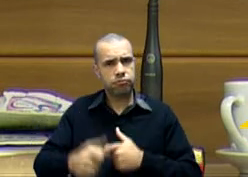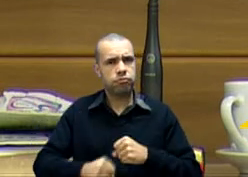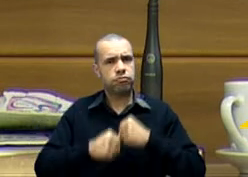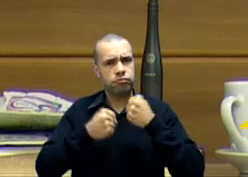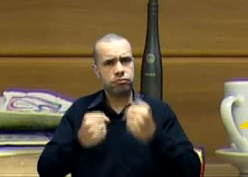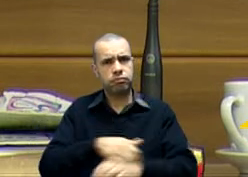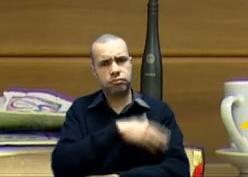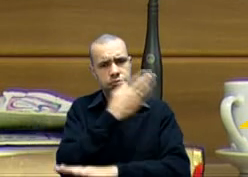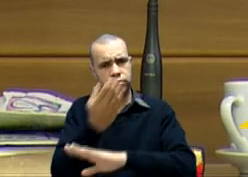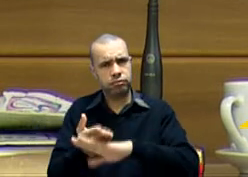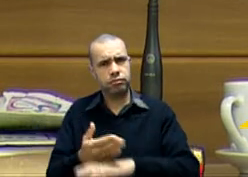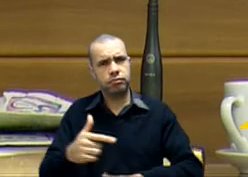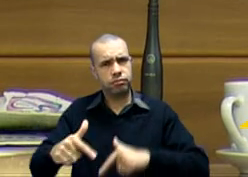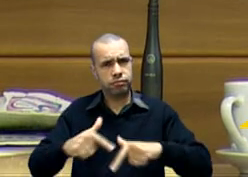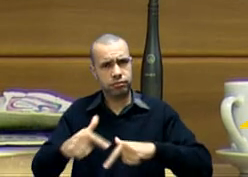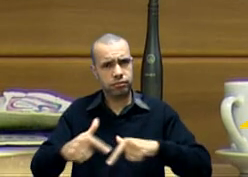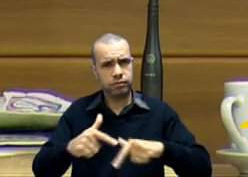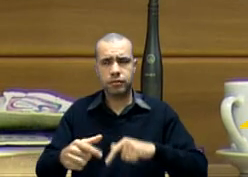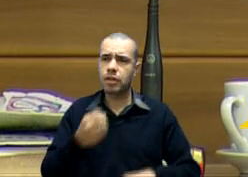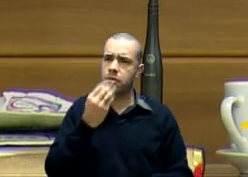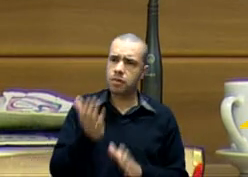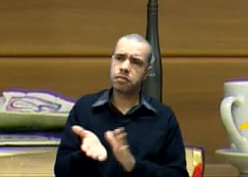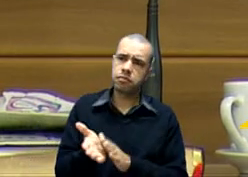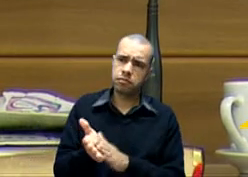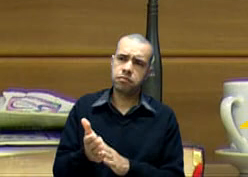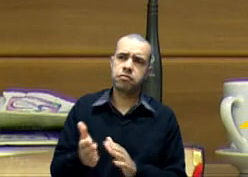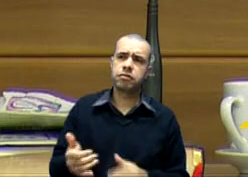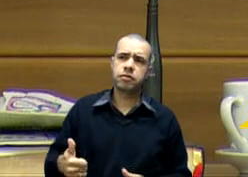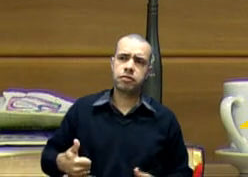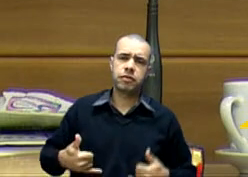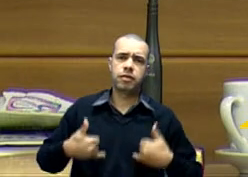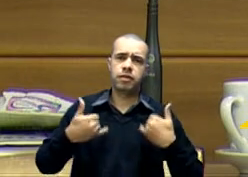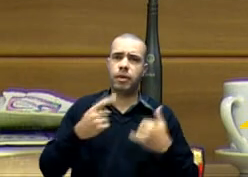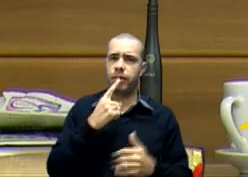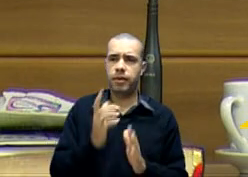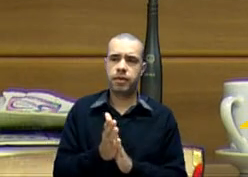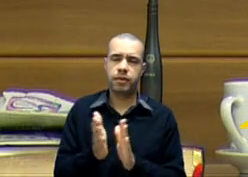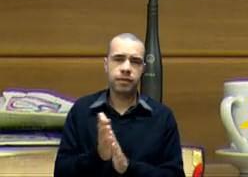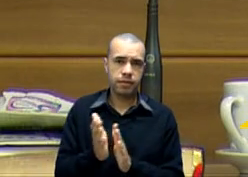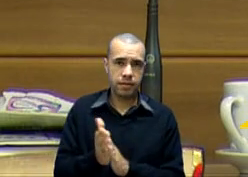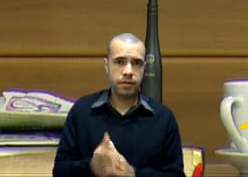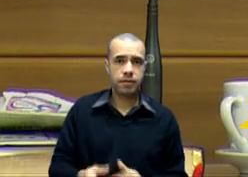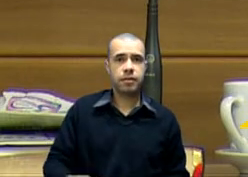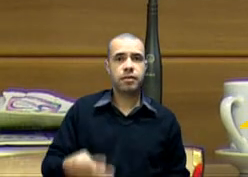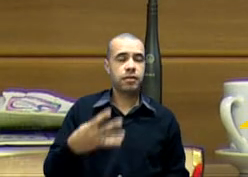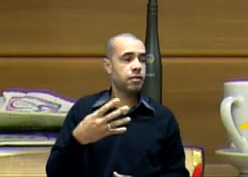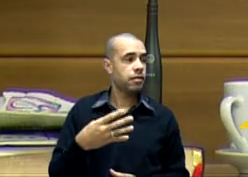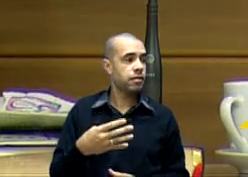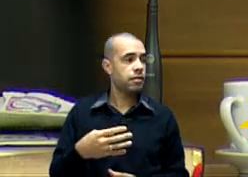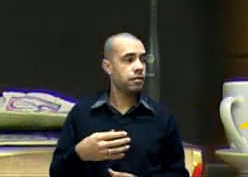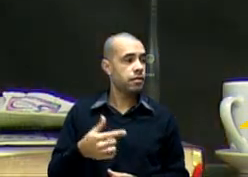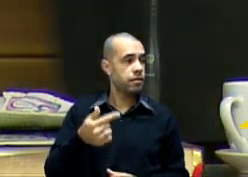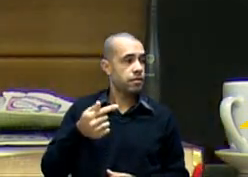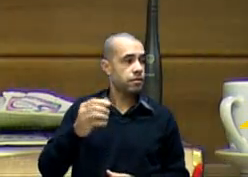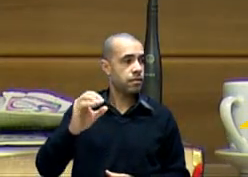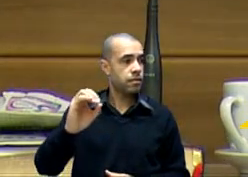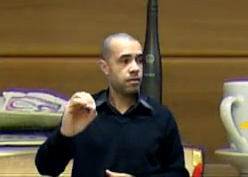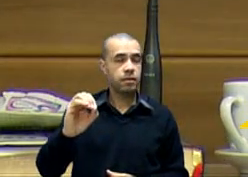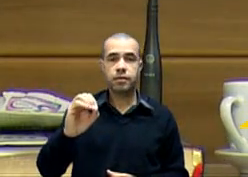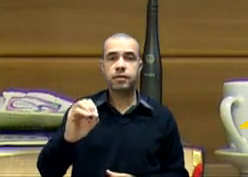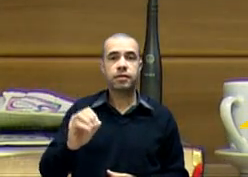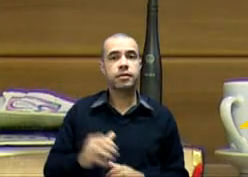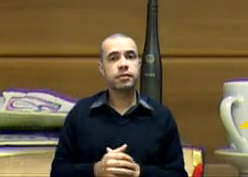comunitário. Parabéns pelo 73º aniversário. Vereadora Yara, peço permissão para assinar